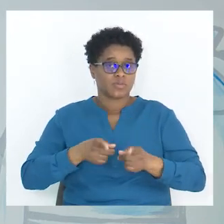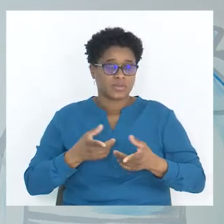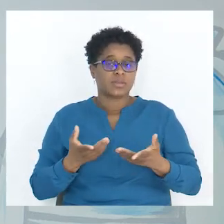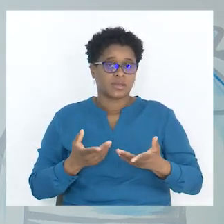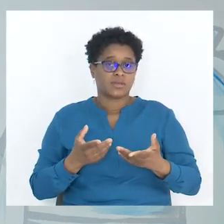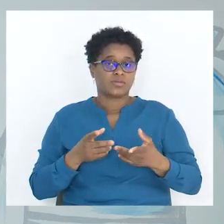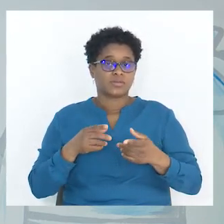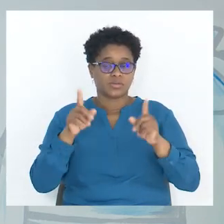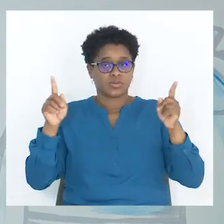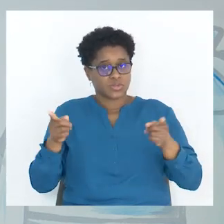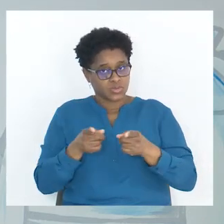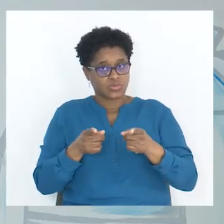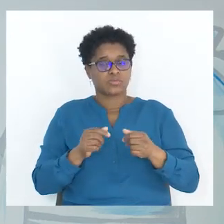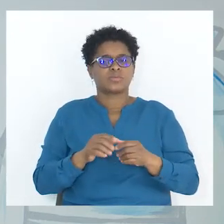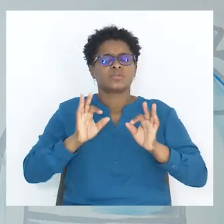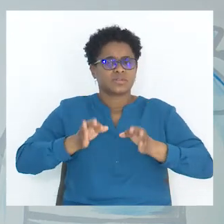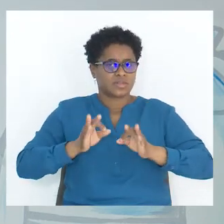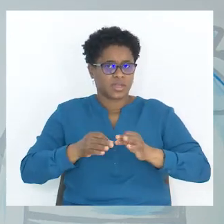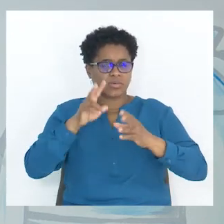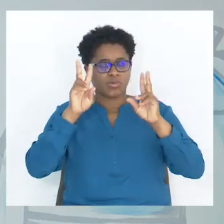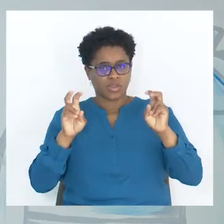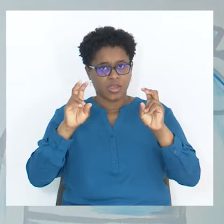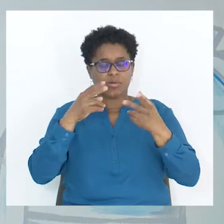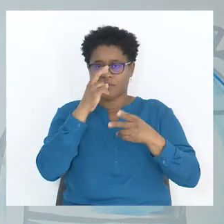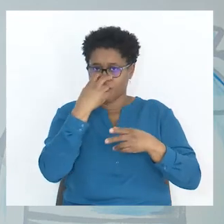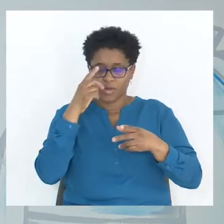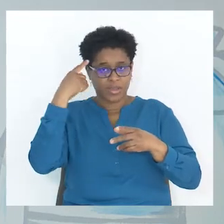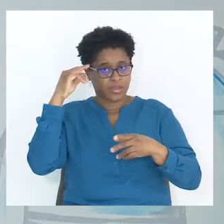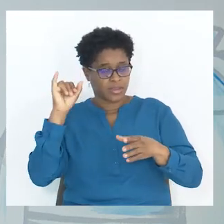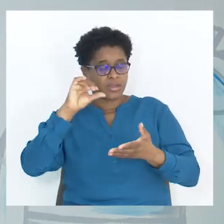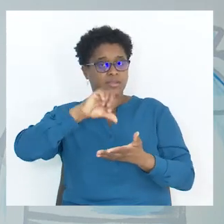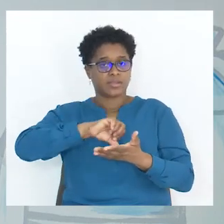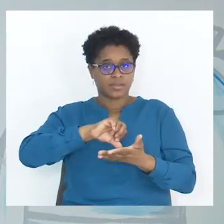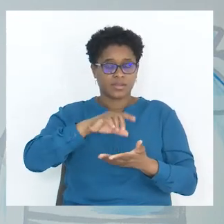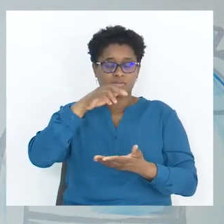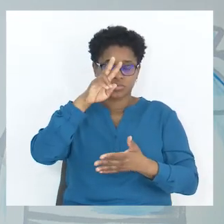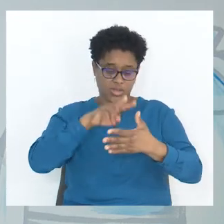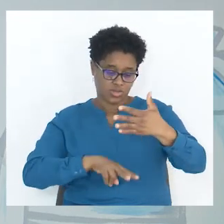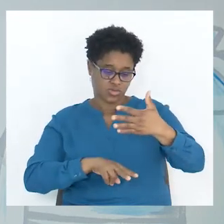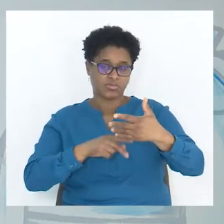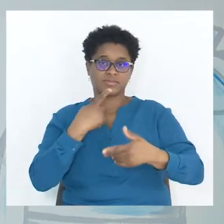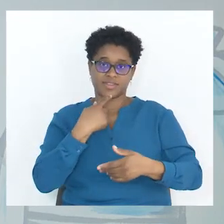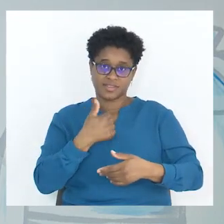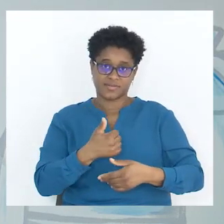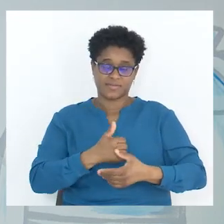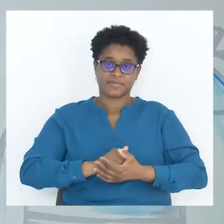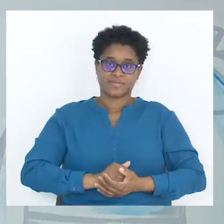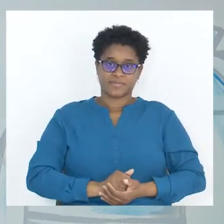Começar o resumo sempre com o tema foco, a ideia central do texto. Tá